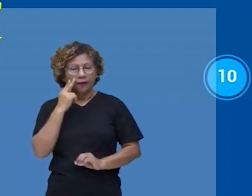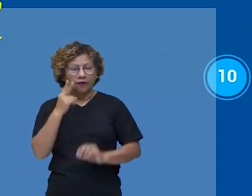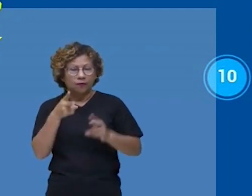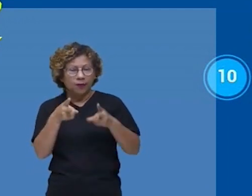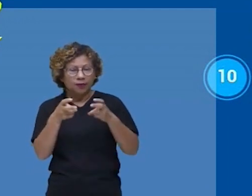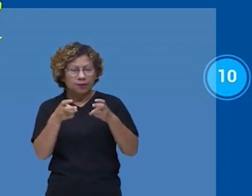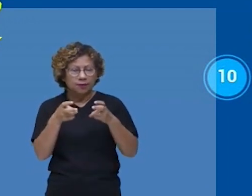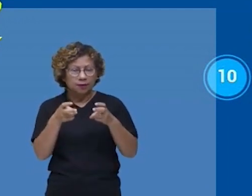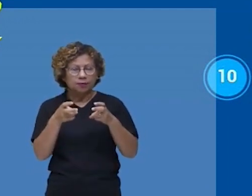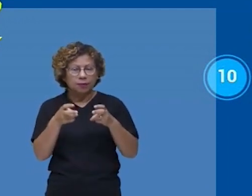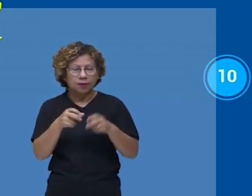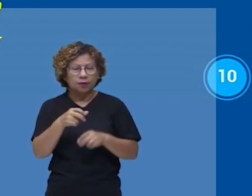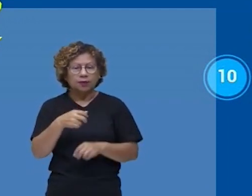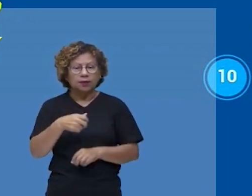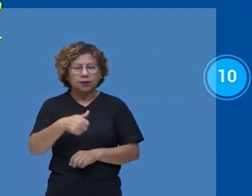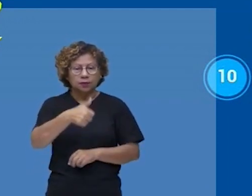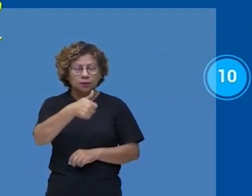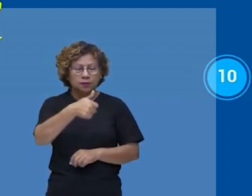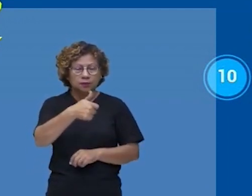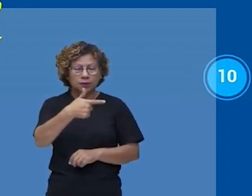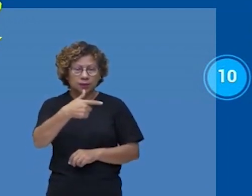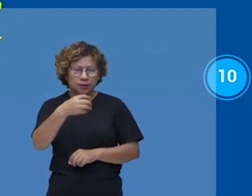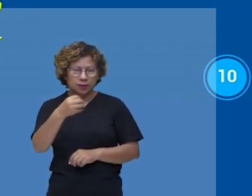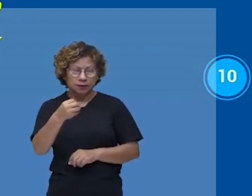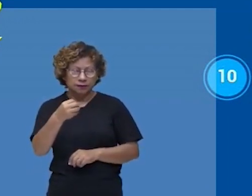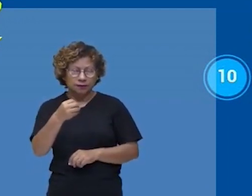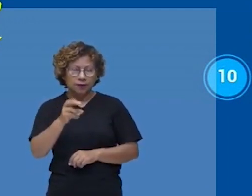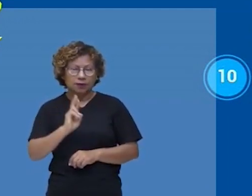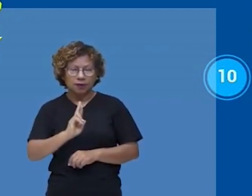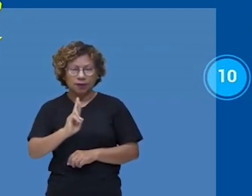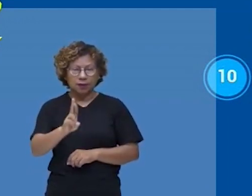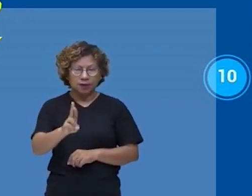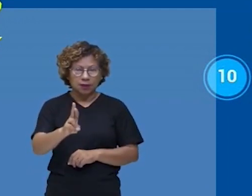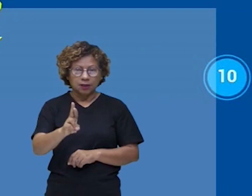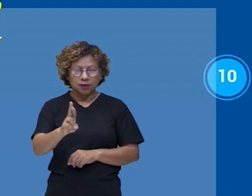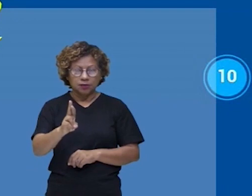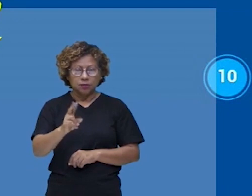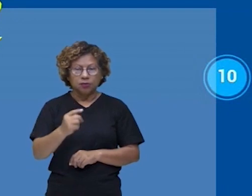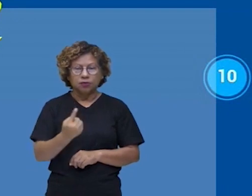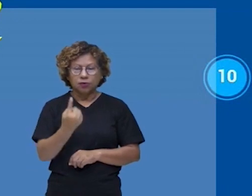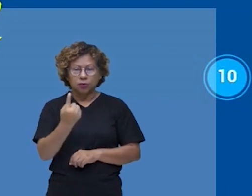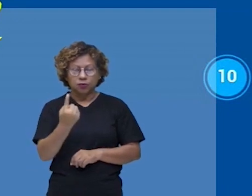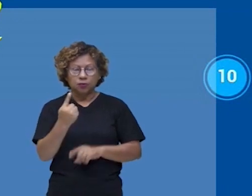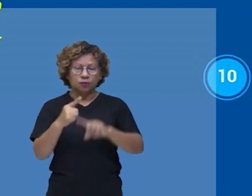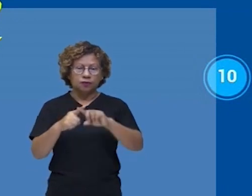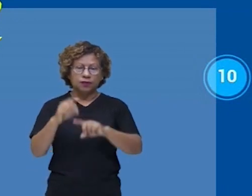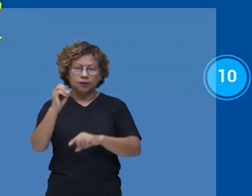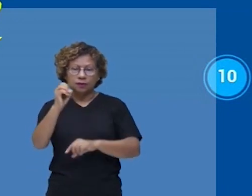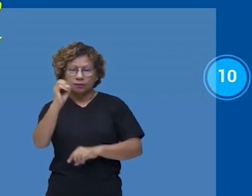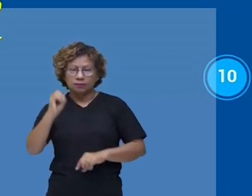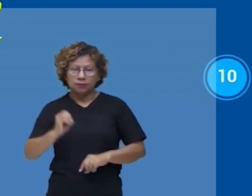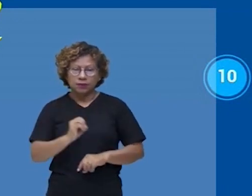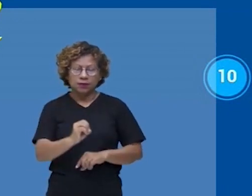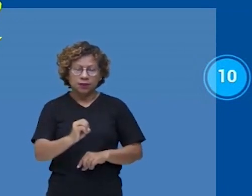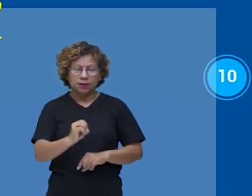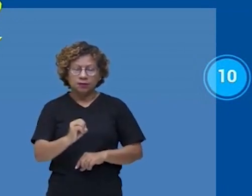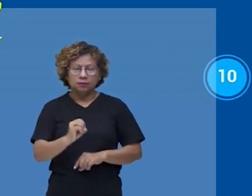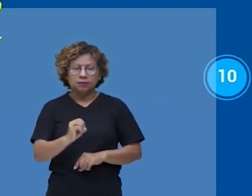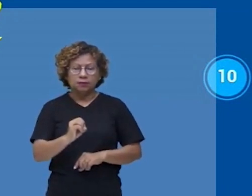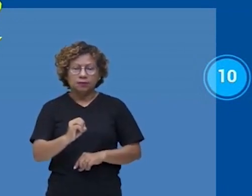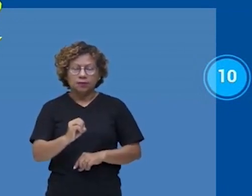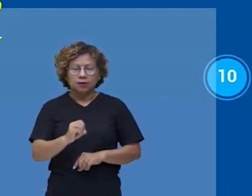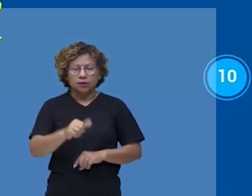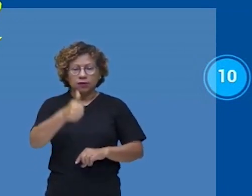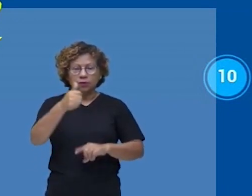mesmo valor, 1 vezes 120 vai dar quanto? 120. E agora, professora, está faltando, olha só, o último